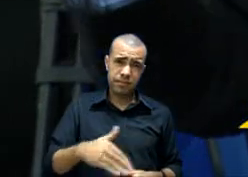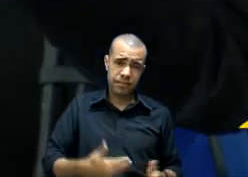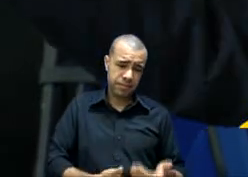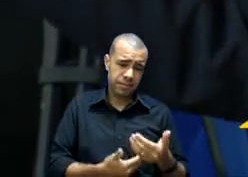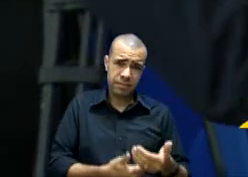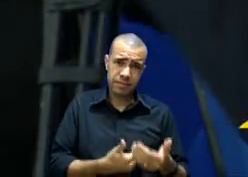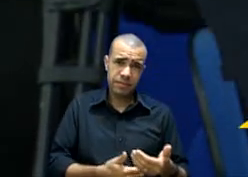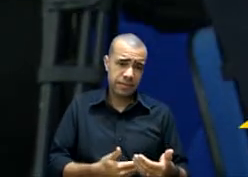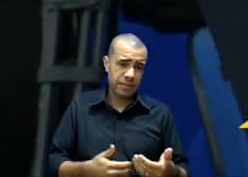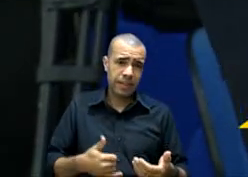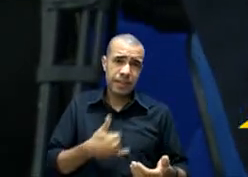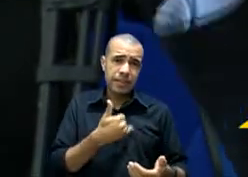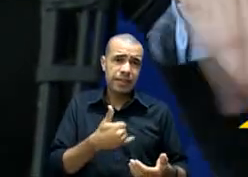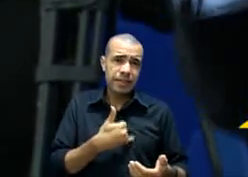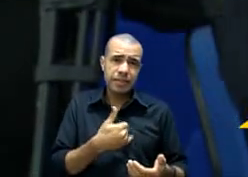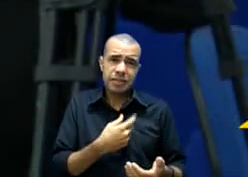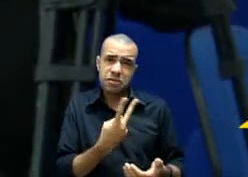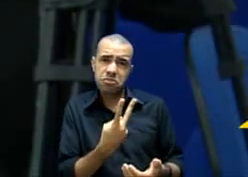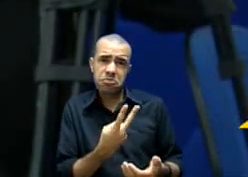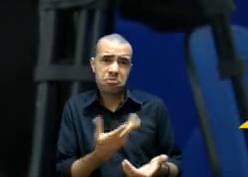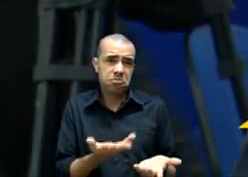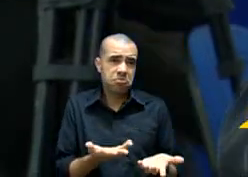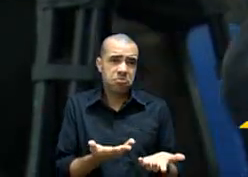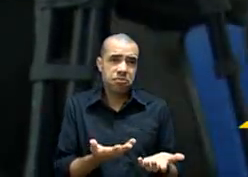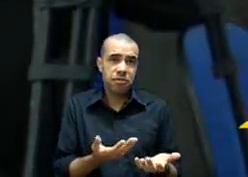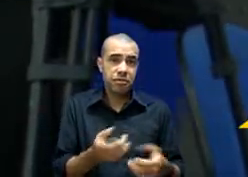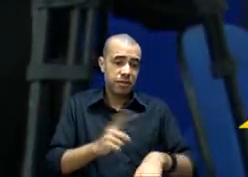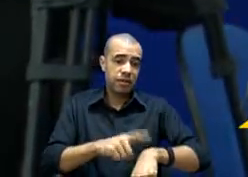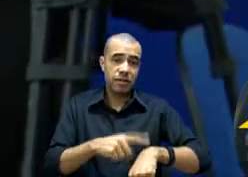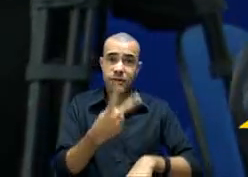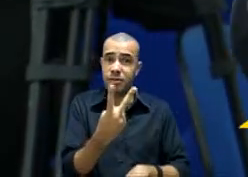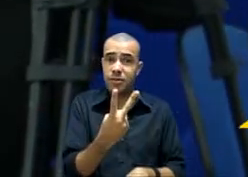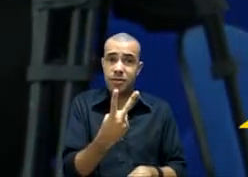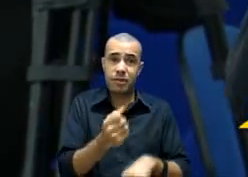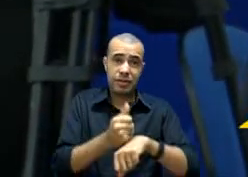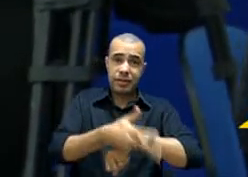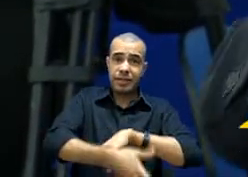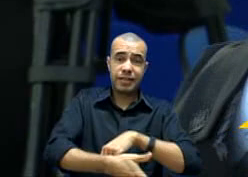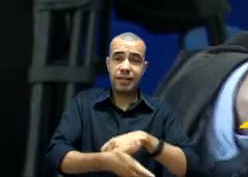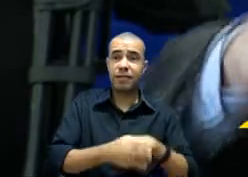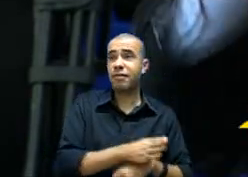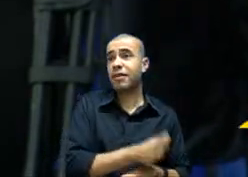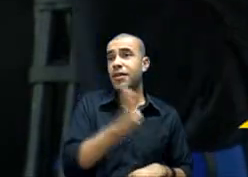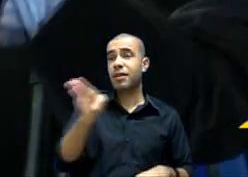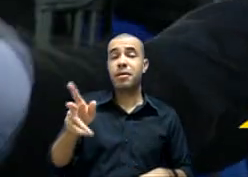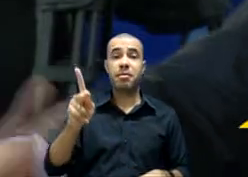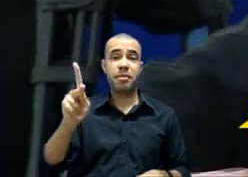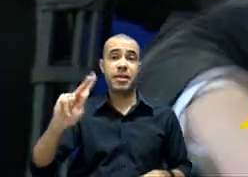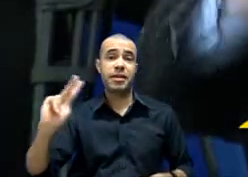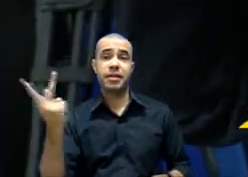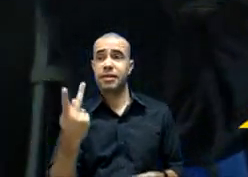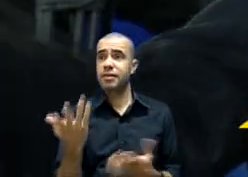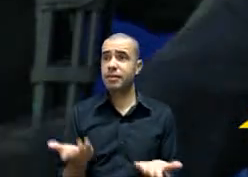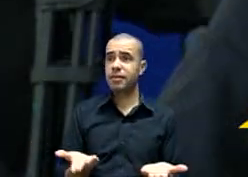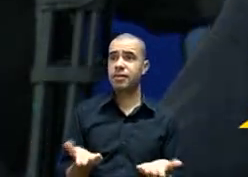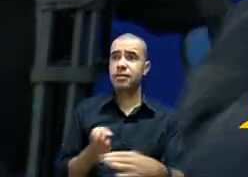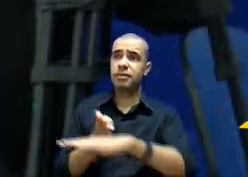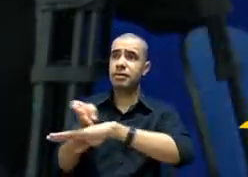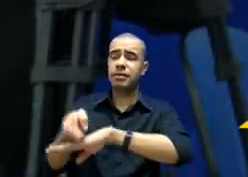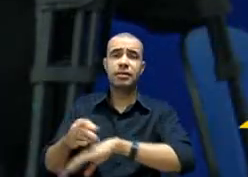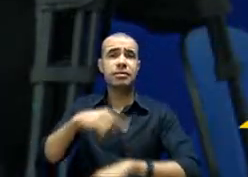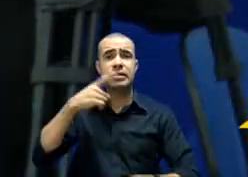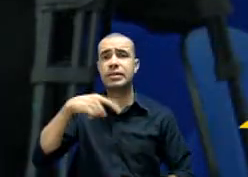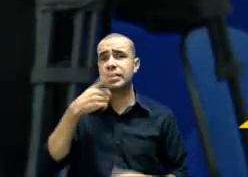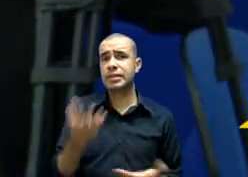pegar um ônibus para vir até um PH? A UPH, como o próprio nome diz, é uma unidade pré-hospitalar. Então, houve um desmaio, infartou,